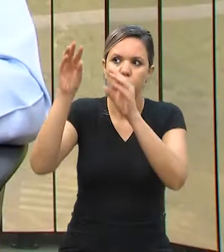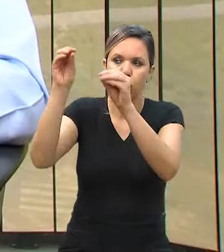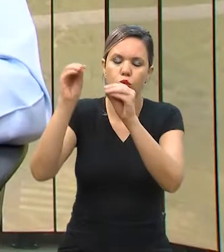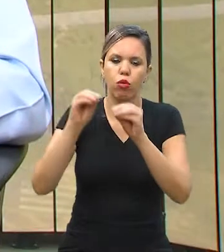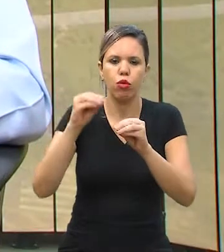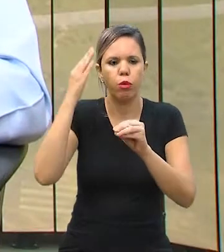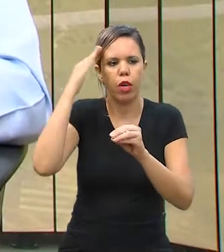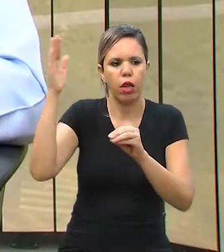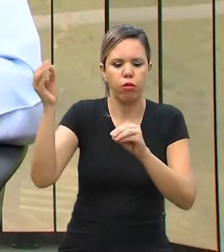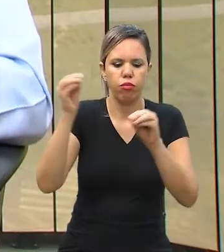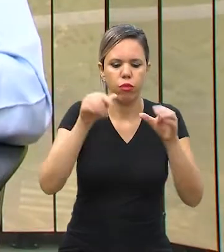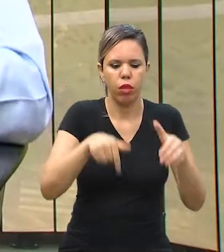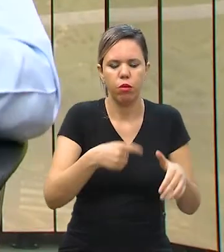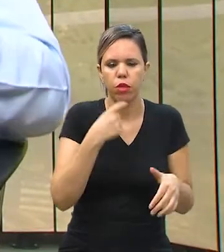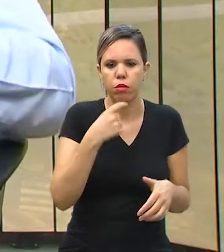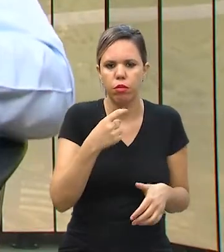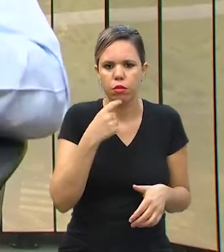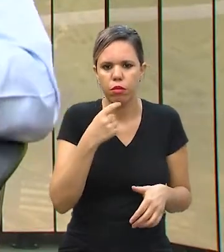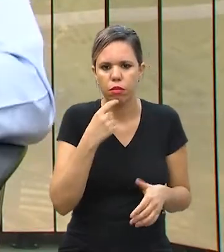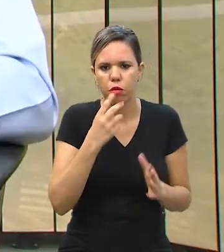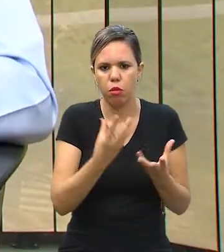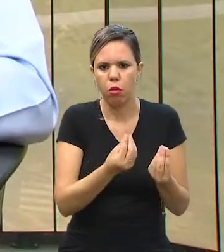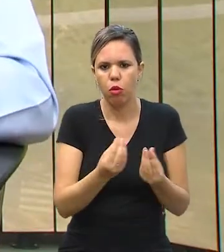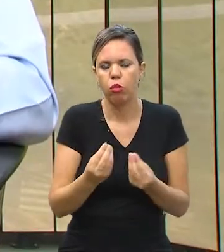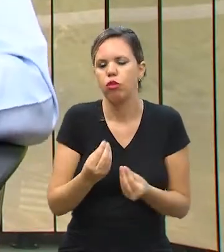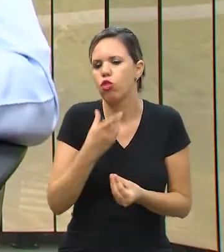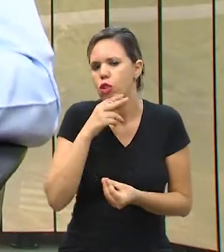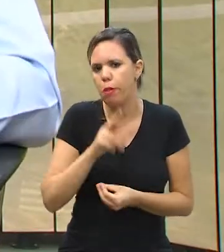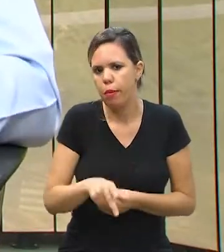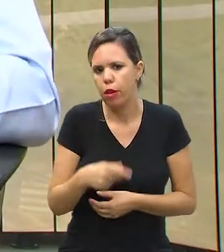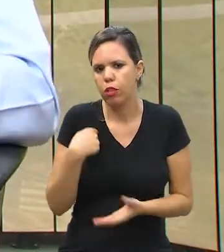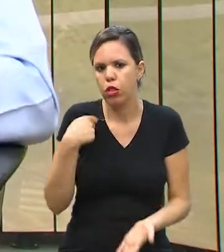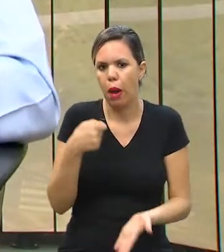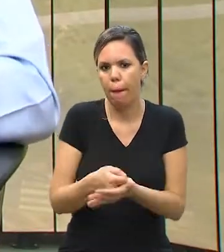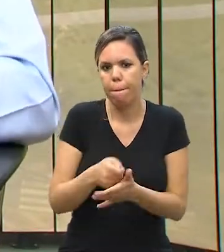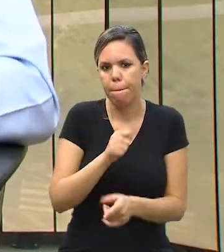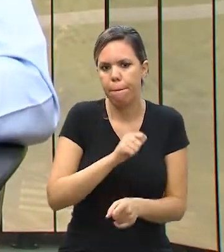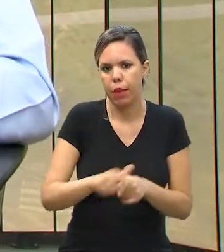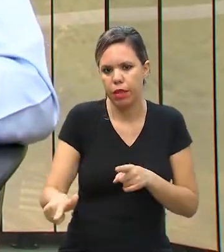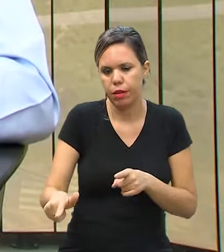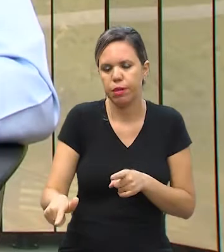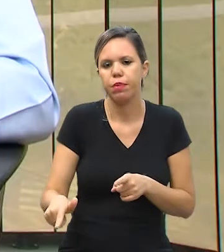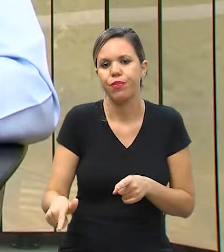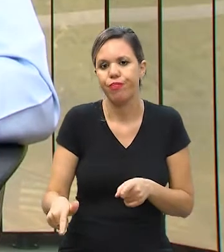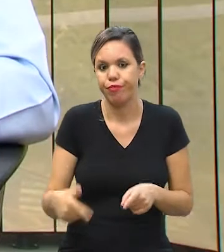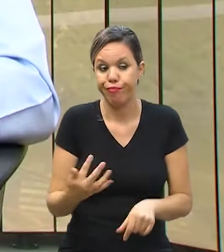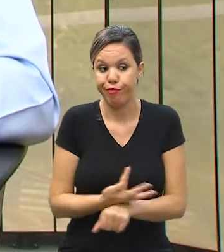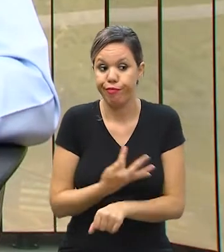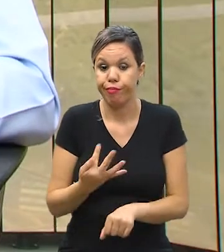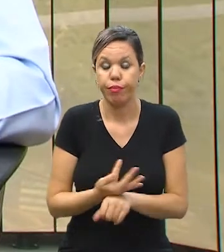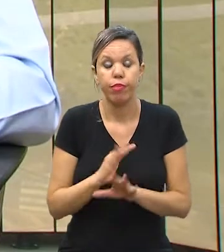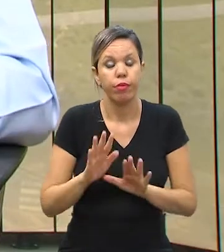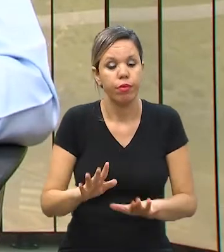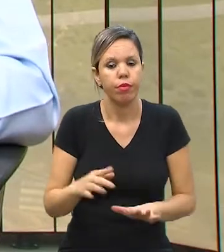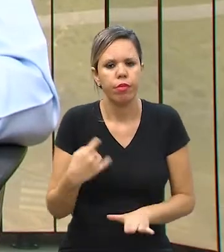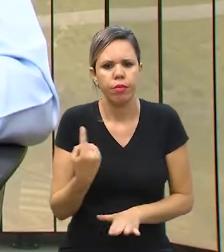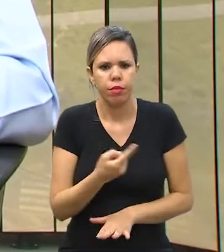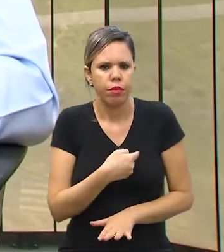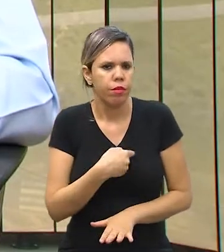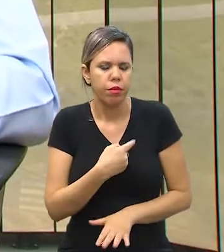cá, com vários irmãos, a gente pagava um aluguel, a necessidade era grande, então eu